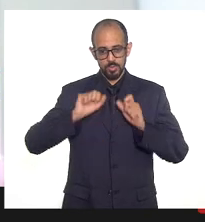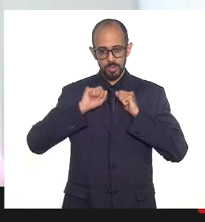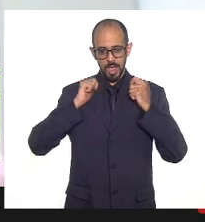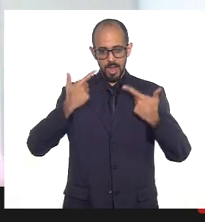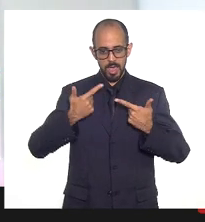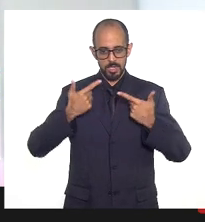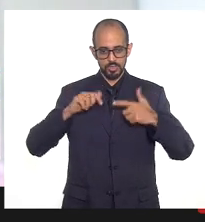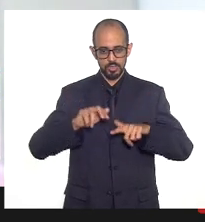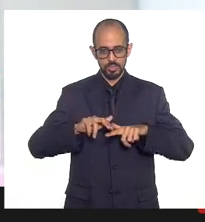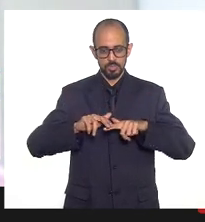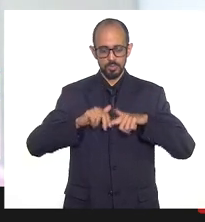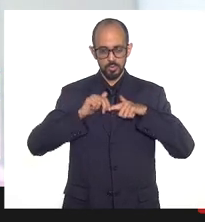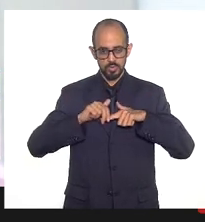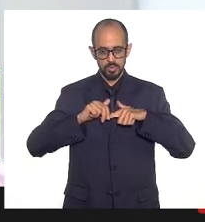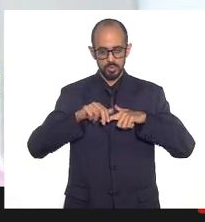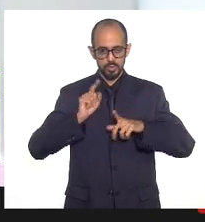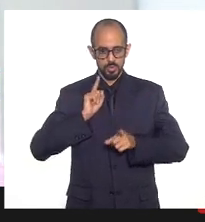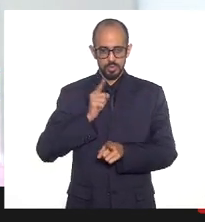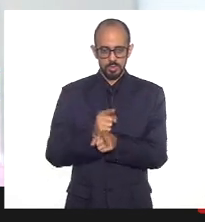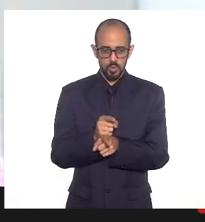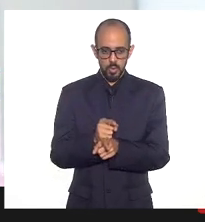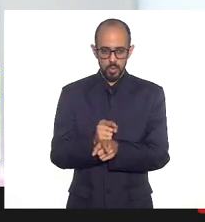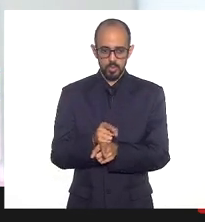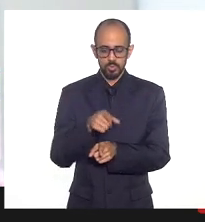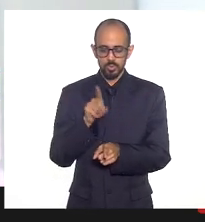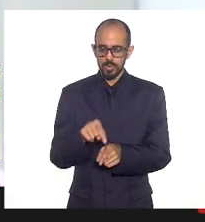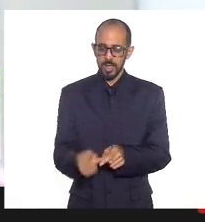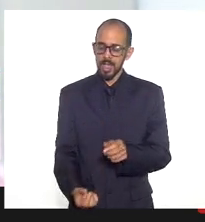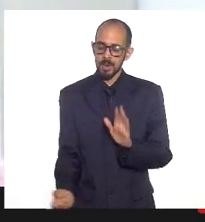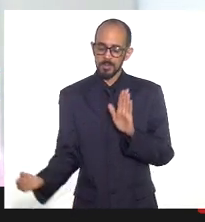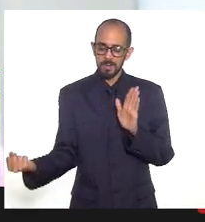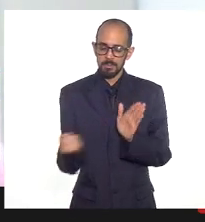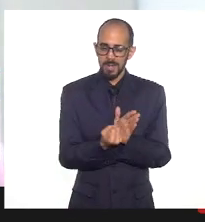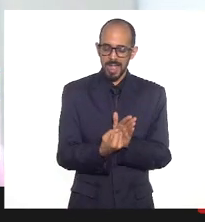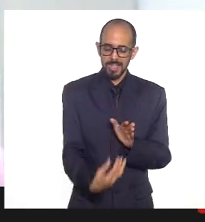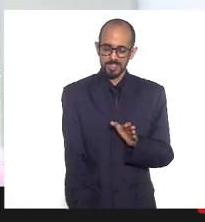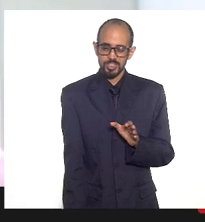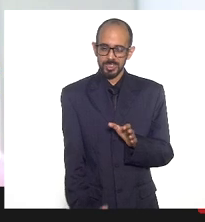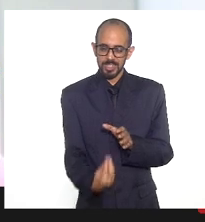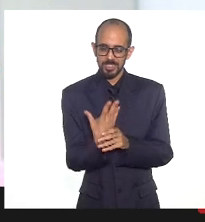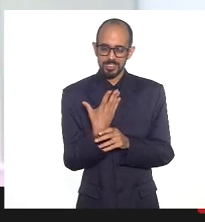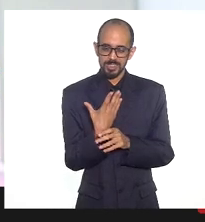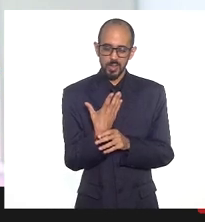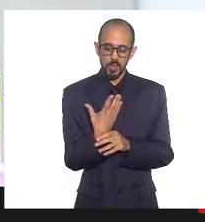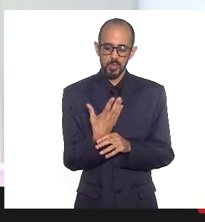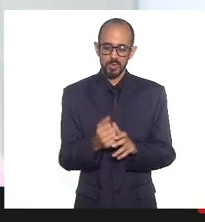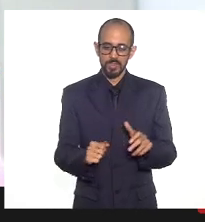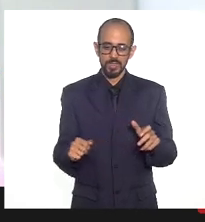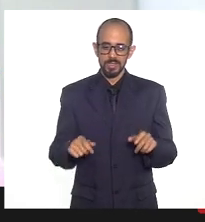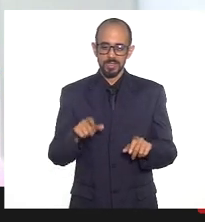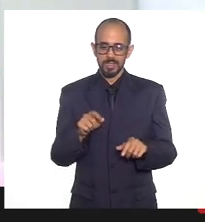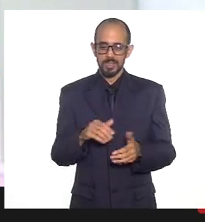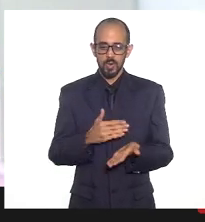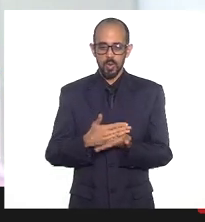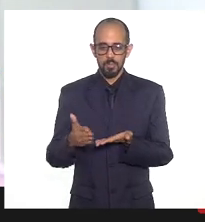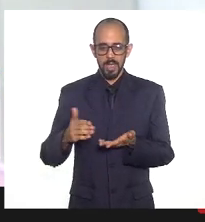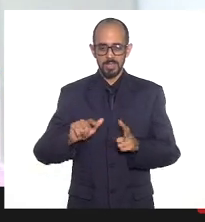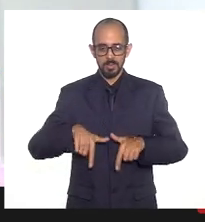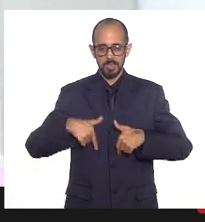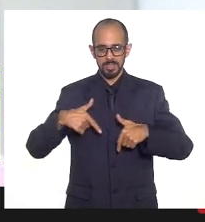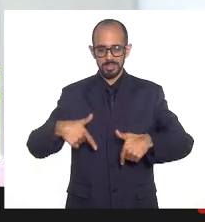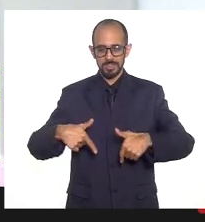agora a gente, com esse encontro aqui, consolida esse processo que, na verdade, parte dessa iniciativa